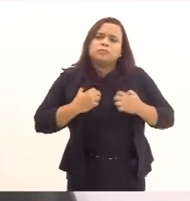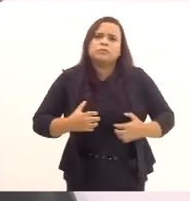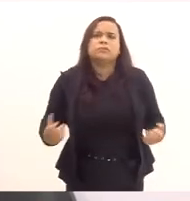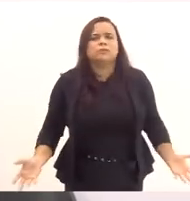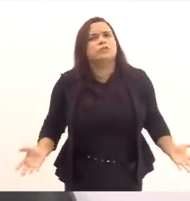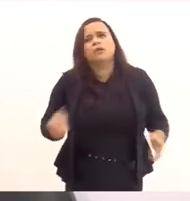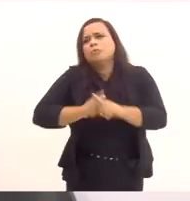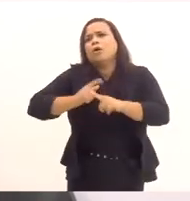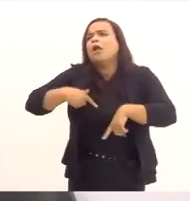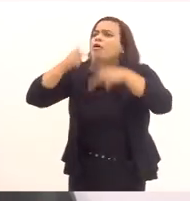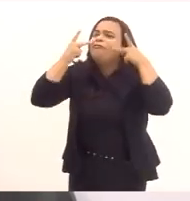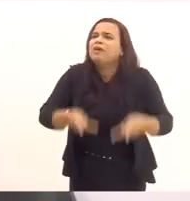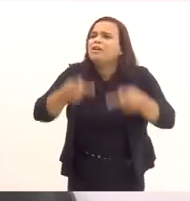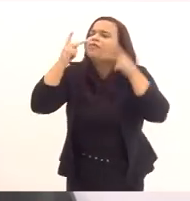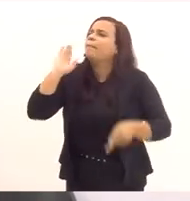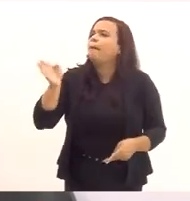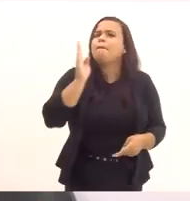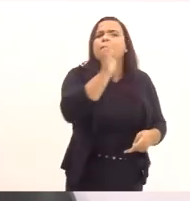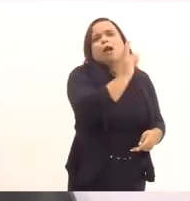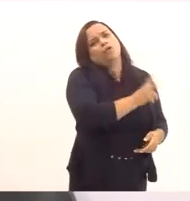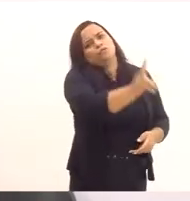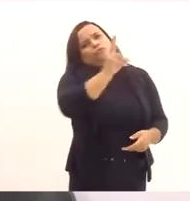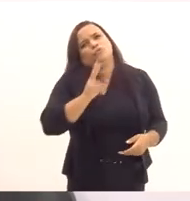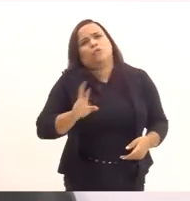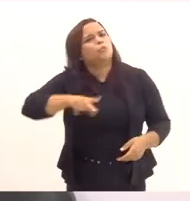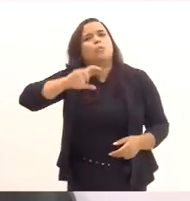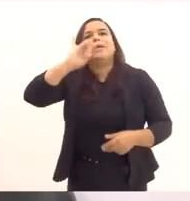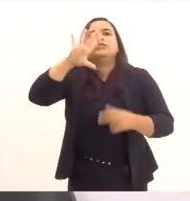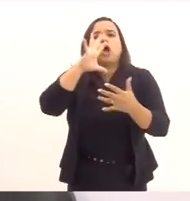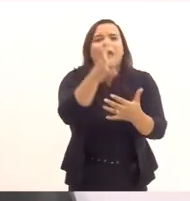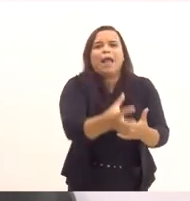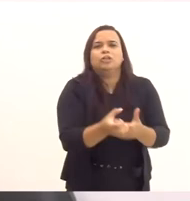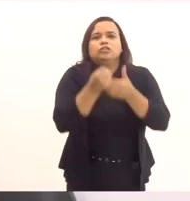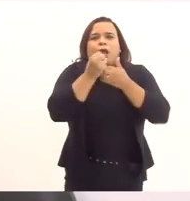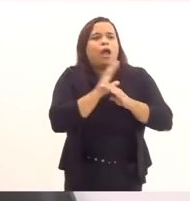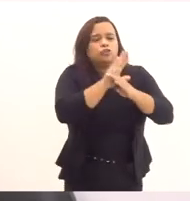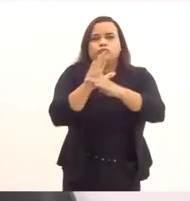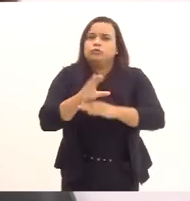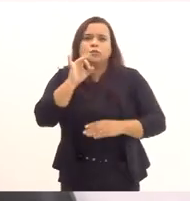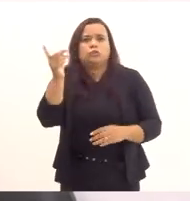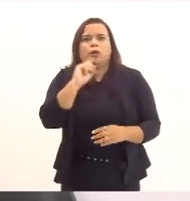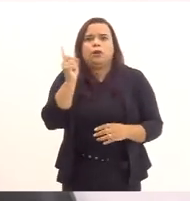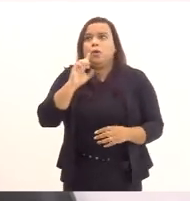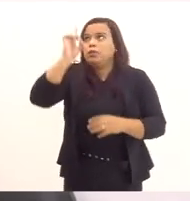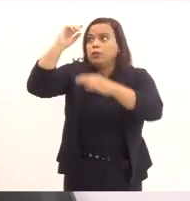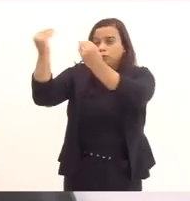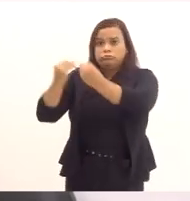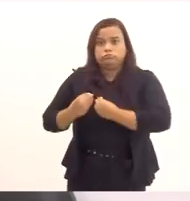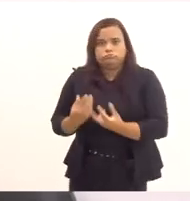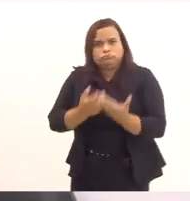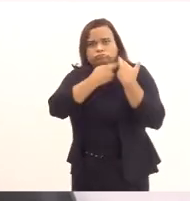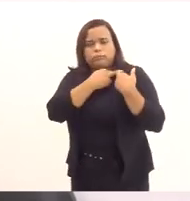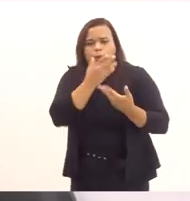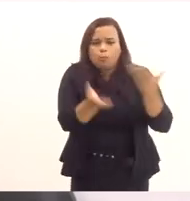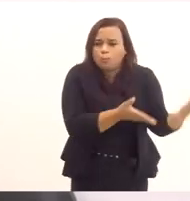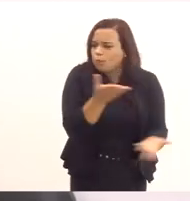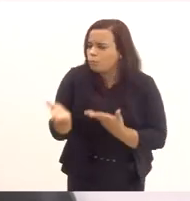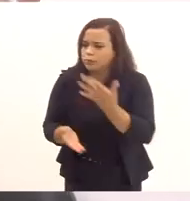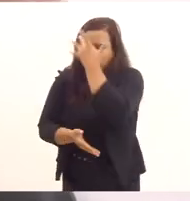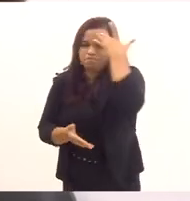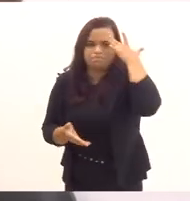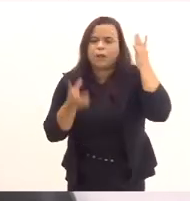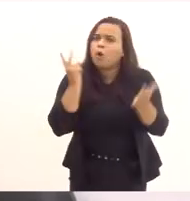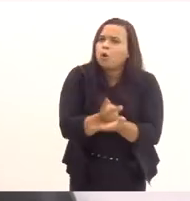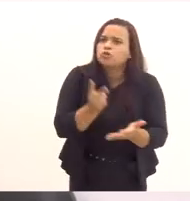Mas é porque eu continuo visitando as pessoas eu não tava ali só para poder resgatar as pessoas eu acho que Deus me deu essa missão de cuidar das pessoas que estão